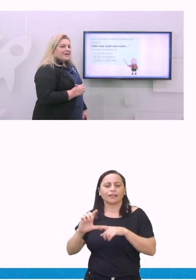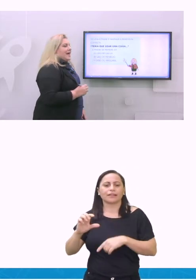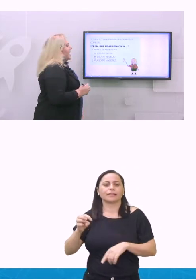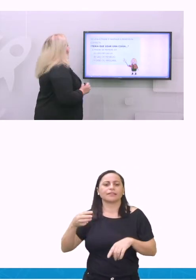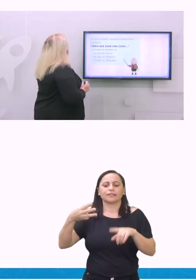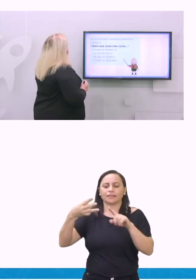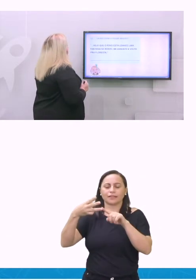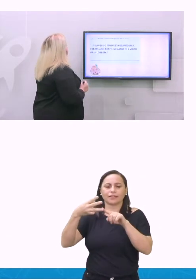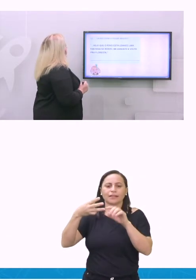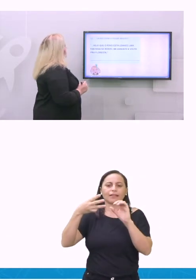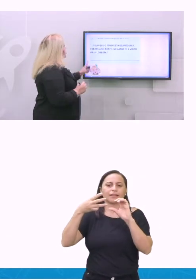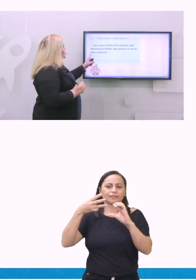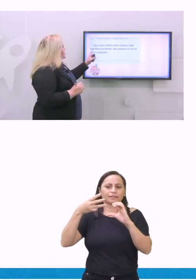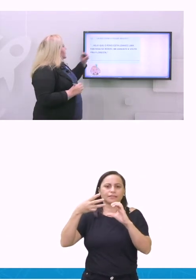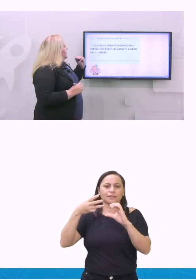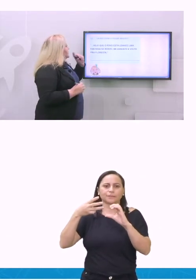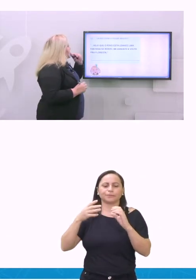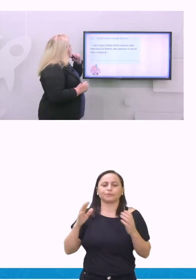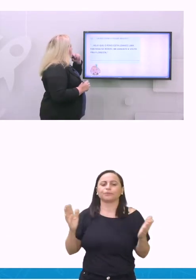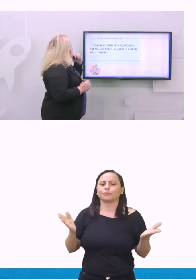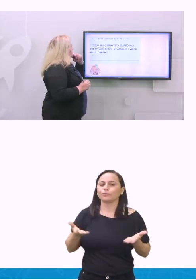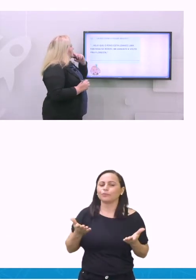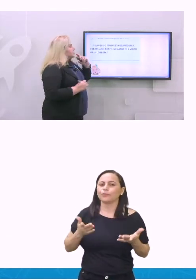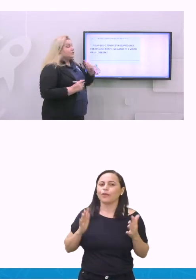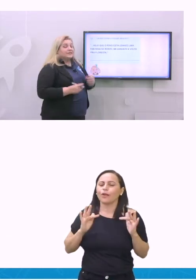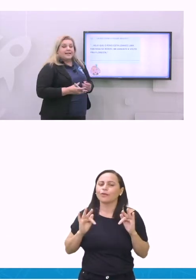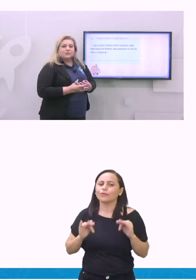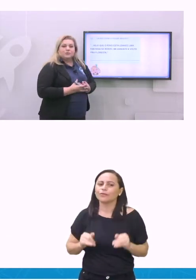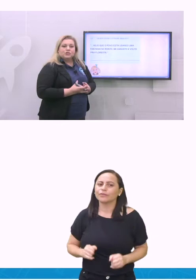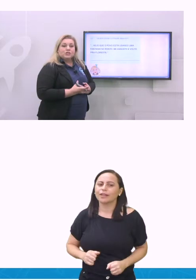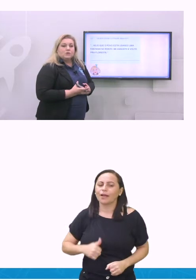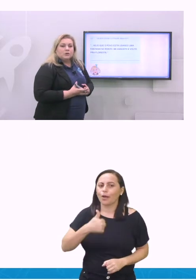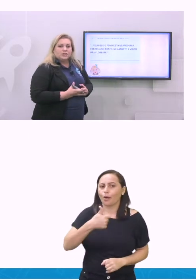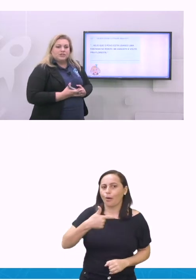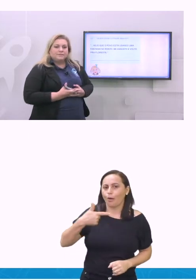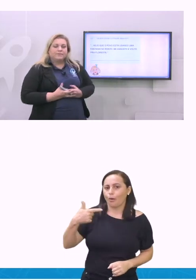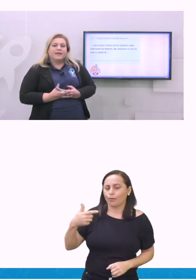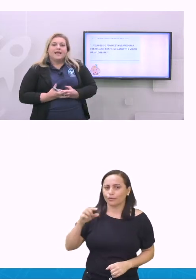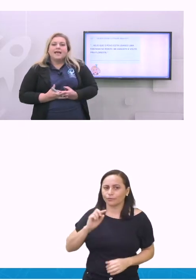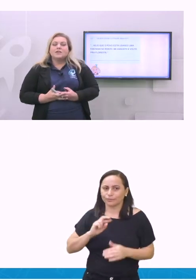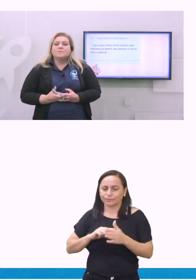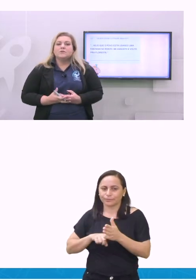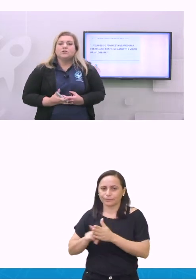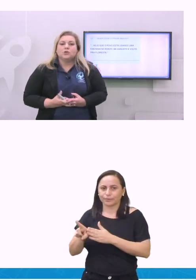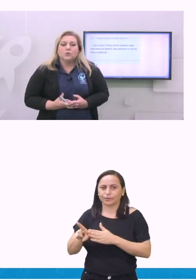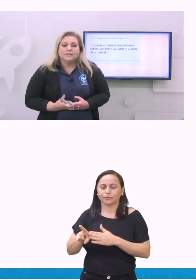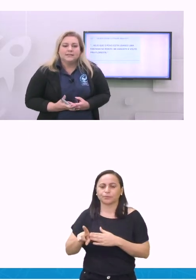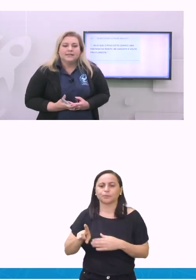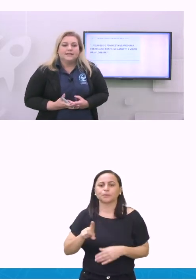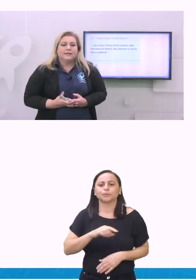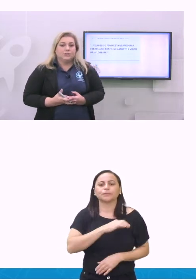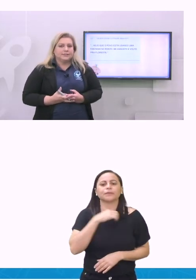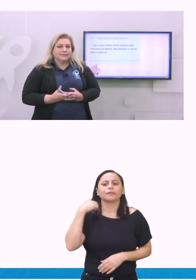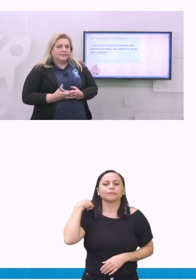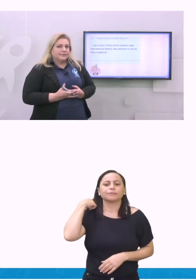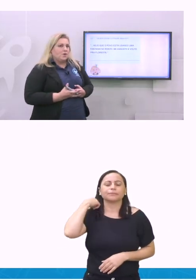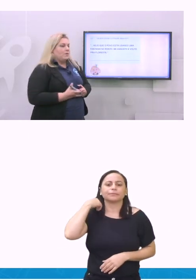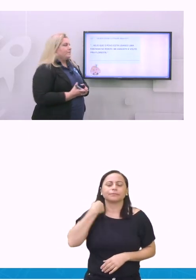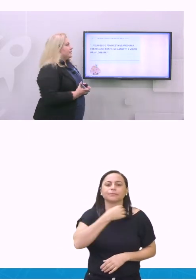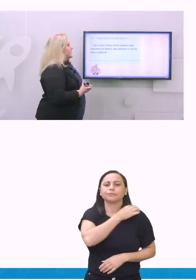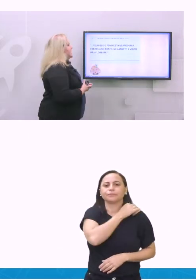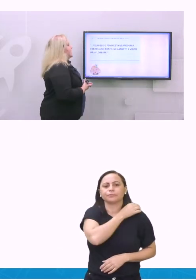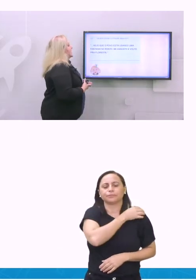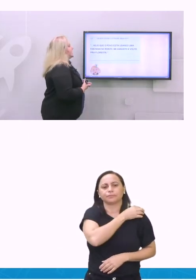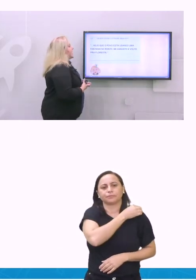C. A nossa última questão sobre o nosso texto de hoje é a número 12 e diz assim,